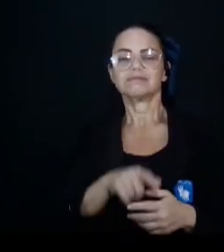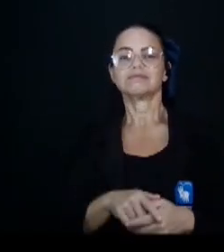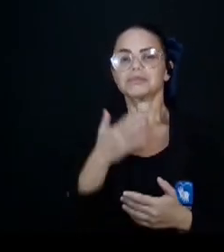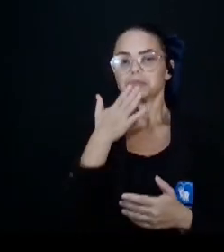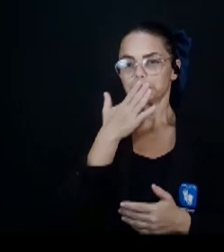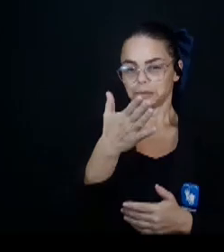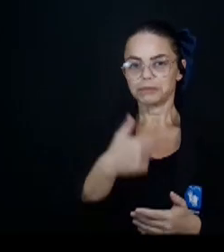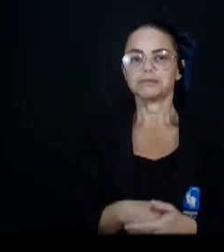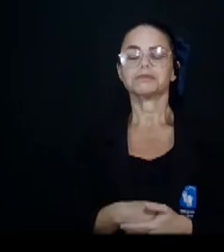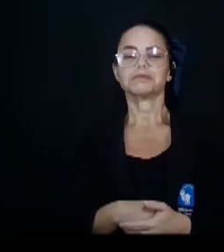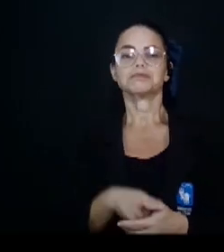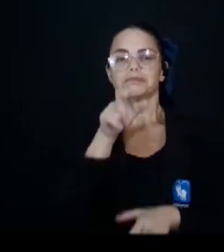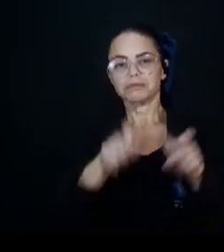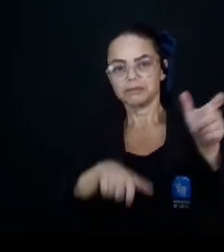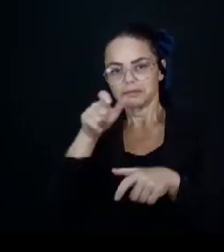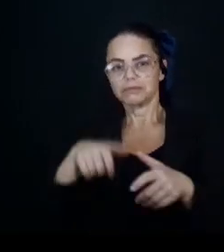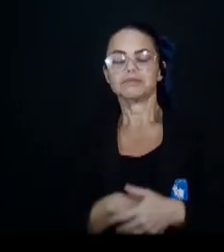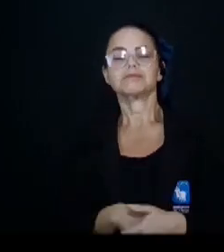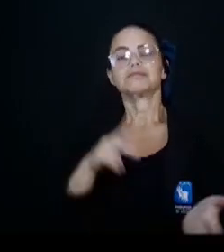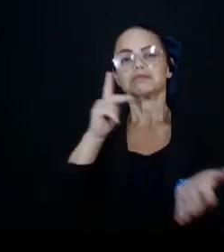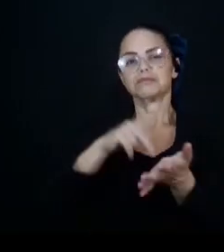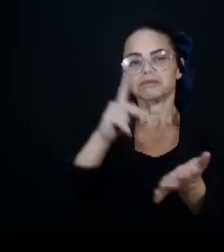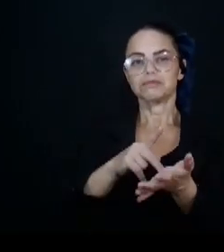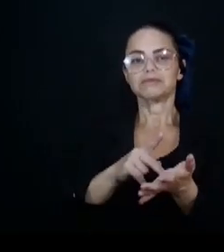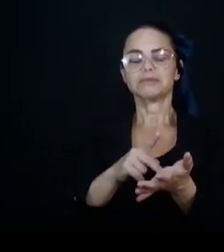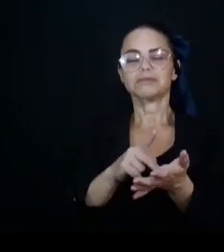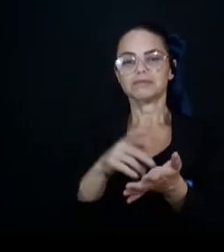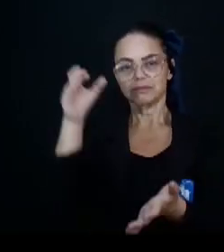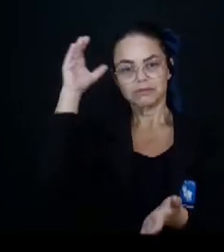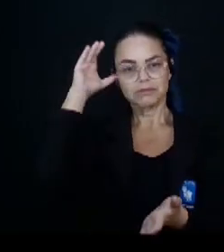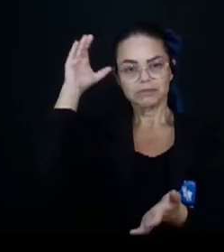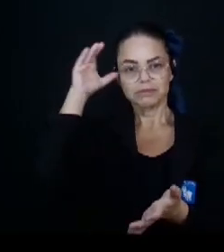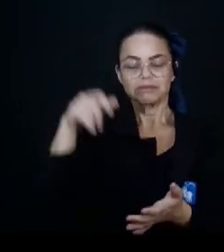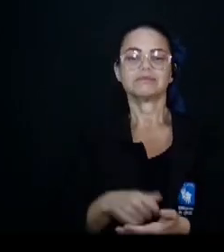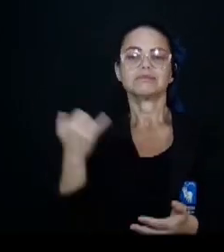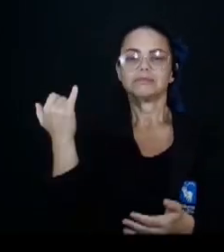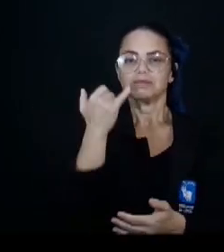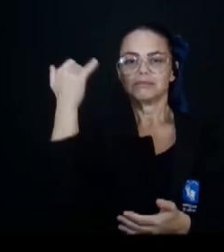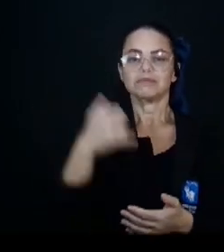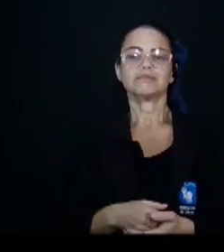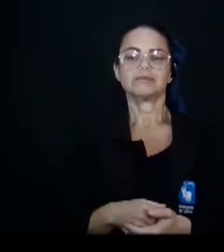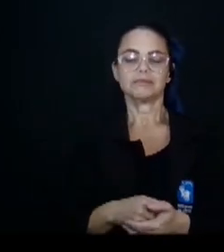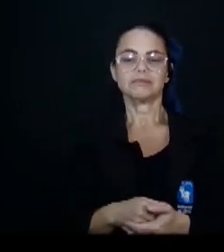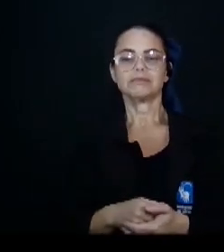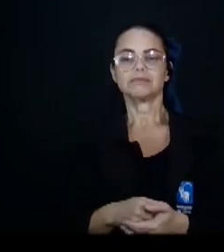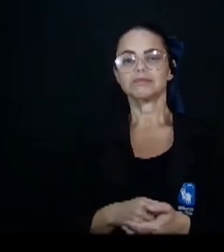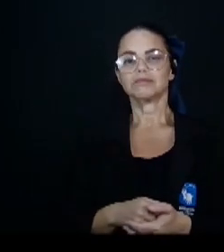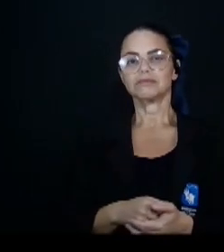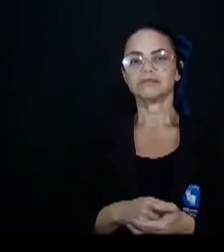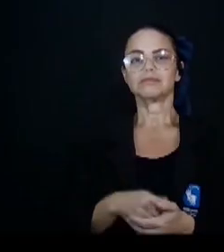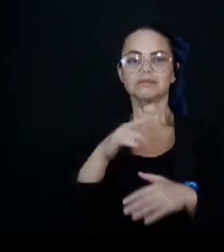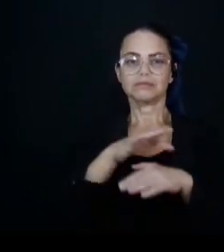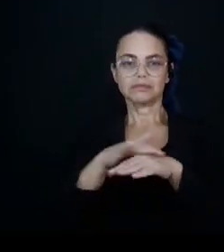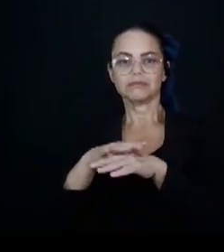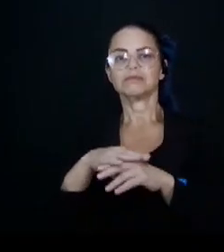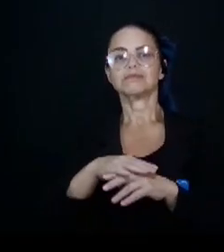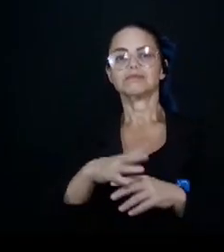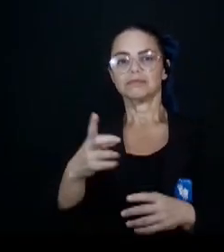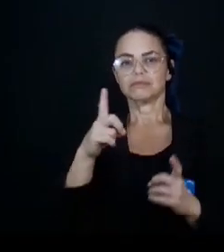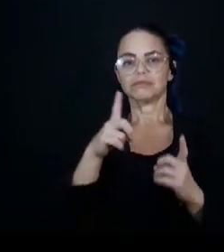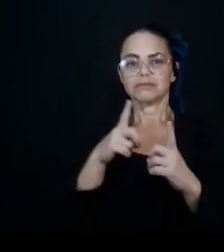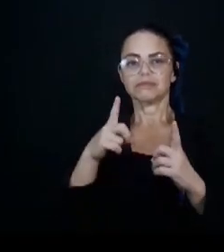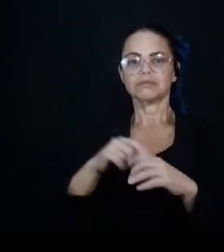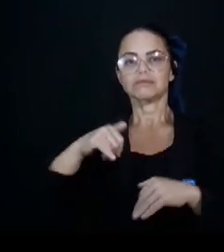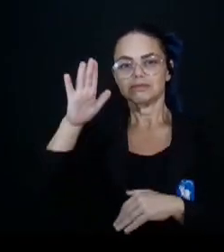pessoas realmente se conscientizem sobre a importância da doença, do diagnóstico e muito mais